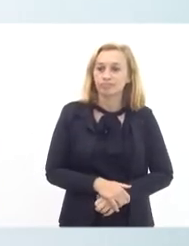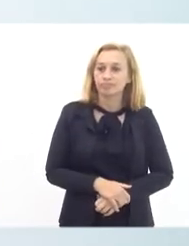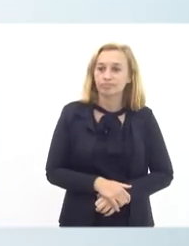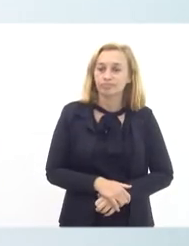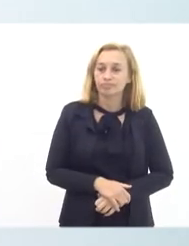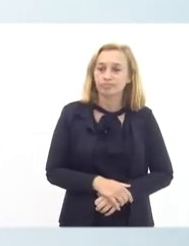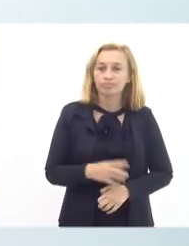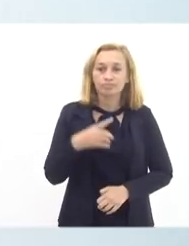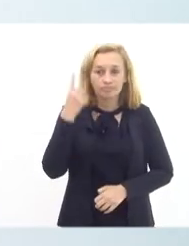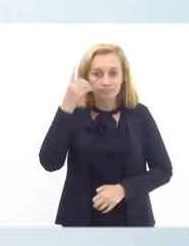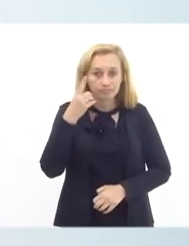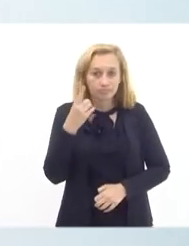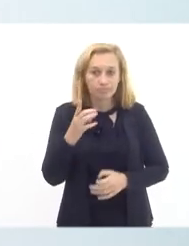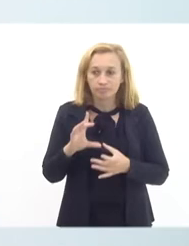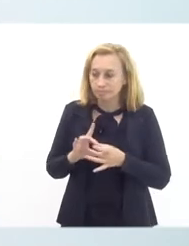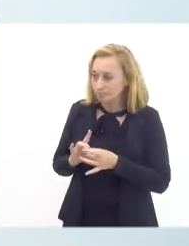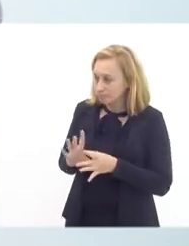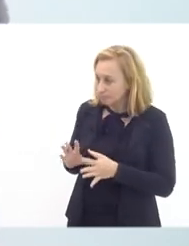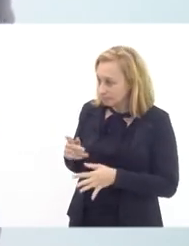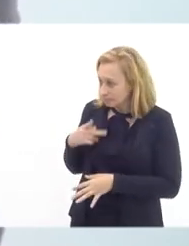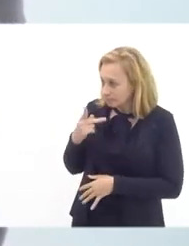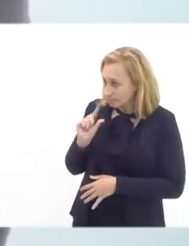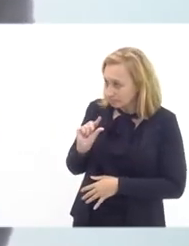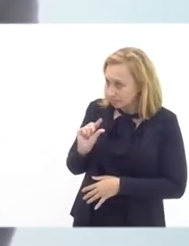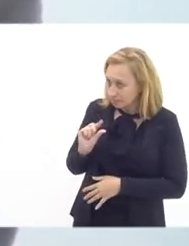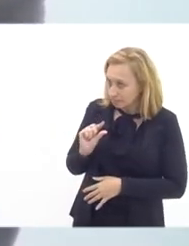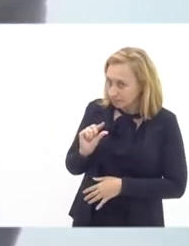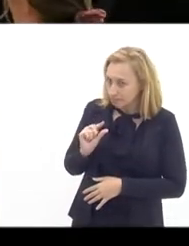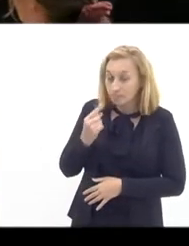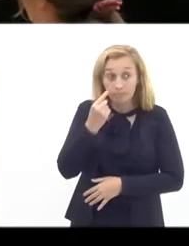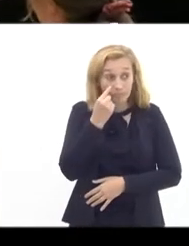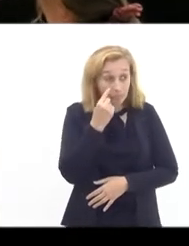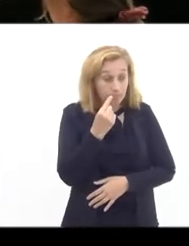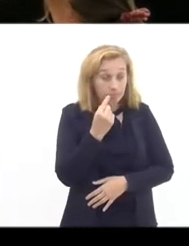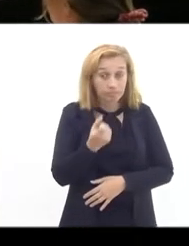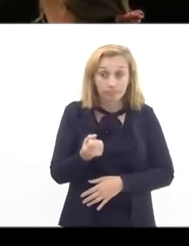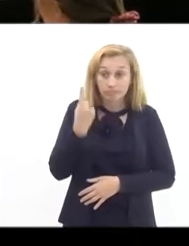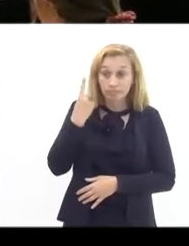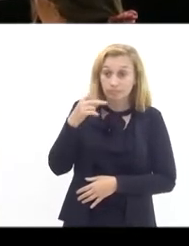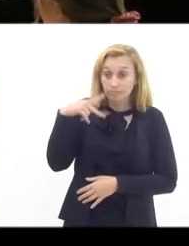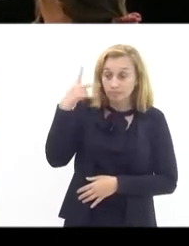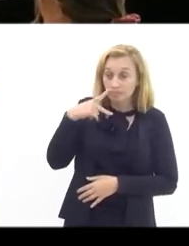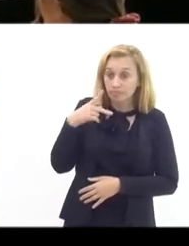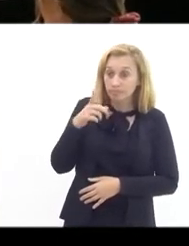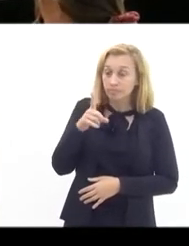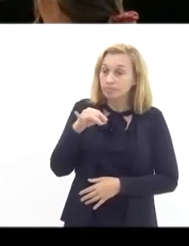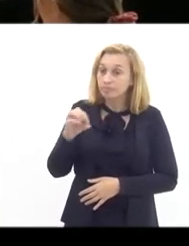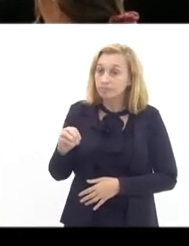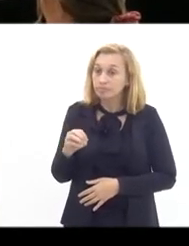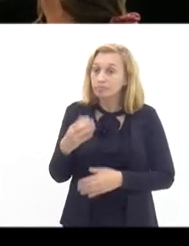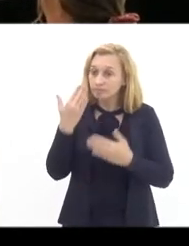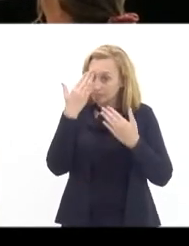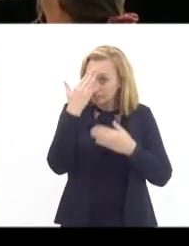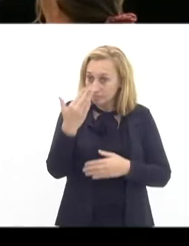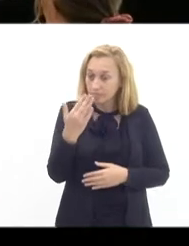Deputado, bom, o senhor me permite só uma... É porque eu estou vendo que o ex-vereador Diego Sampaio vai sair, mas tem que fazer um agradecimento ao Diego. Nós temos